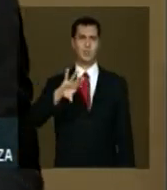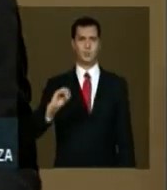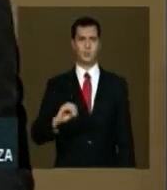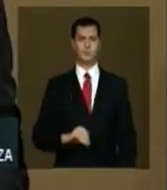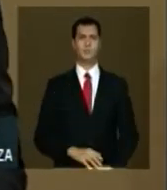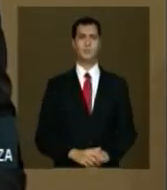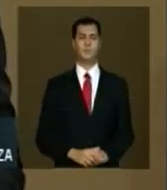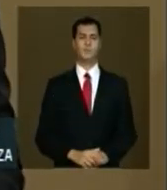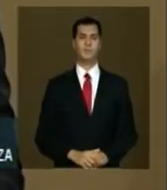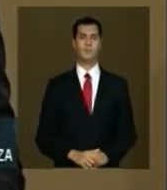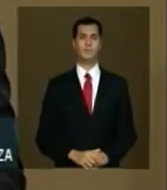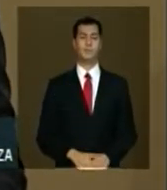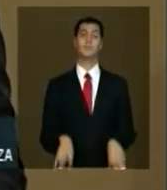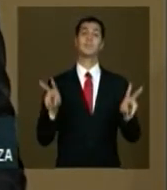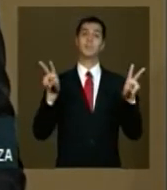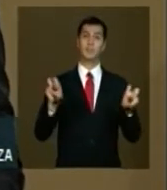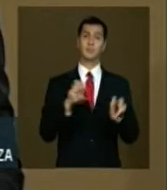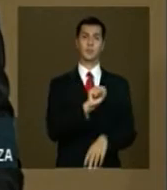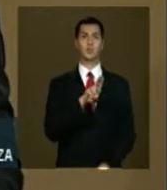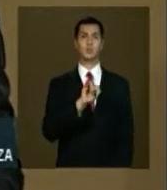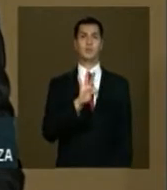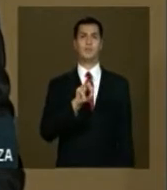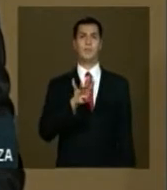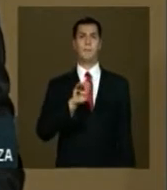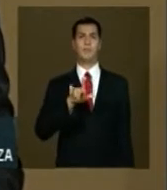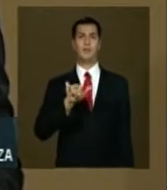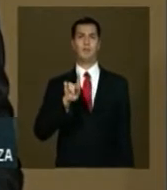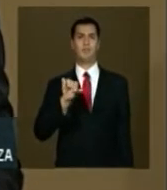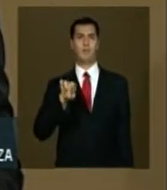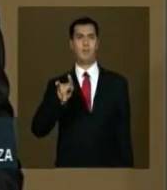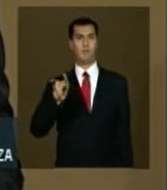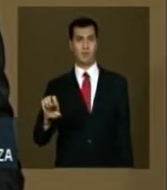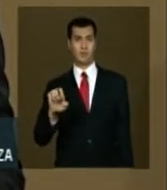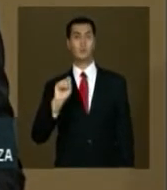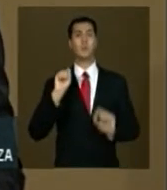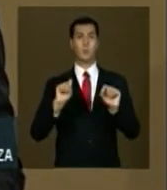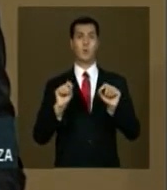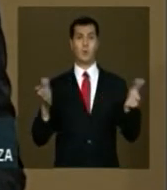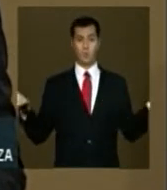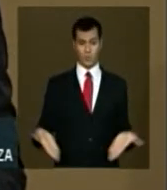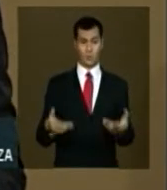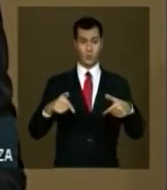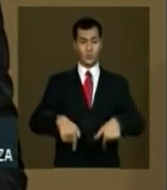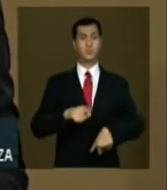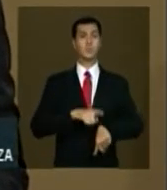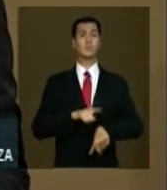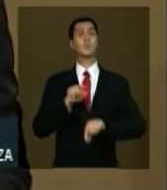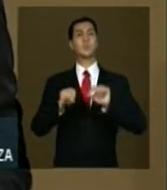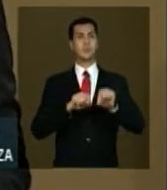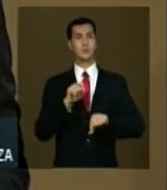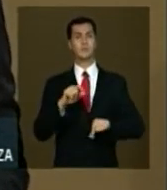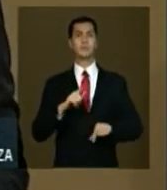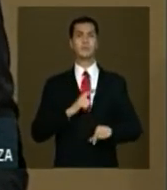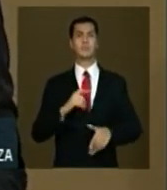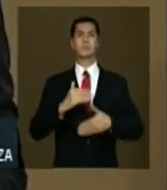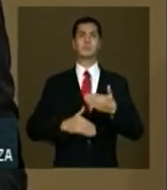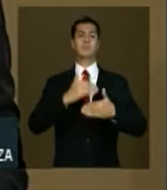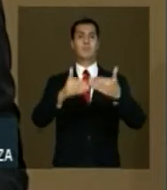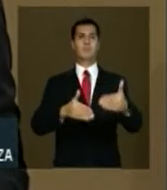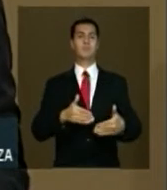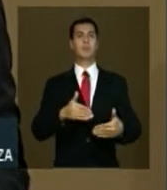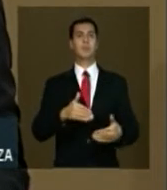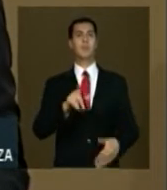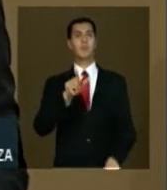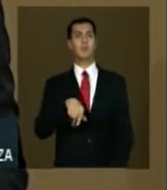sustentabilidade não posso deixar de lembrar que o atual momento é de reflexão sobre os rumos da agenda do desenvolvimento pós